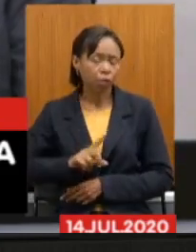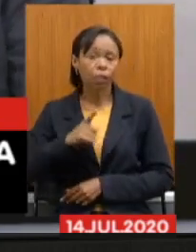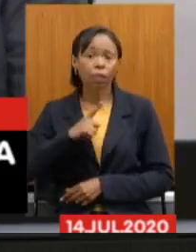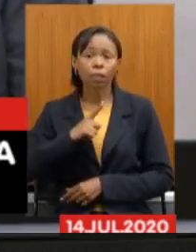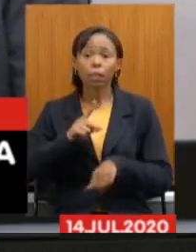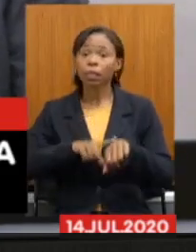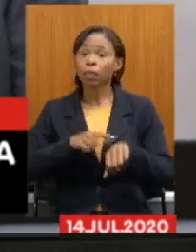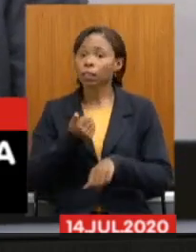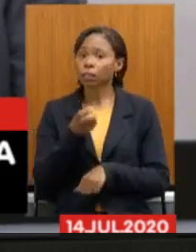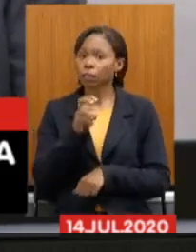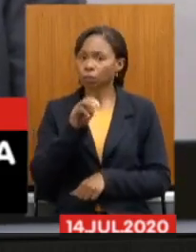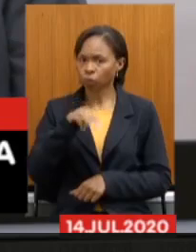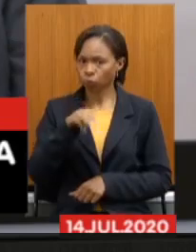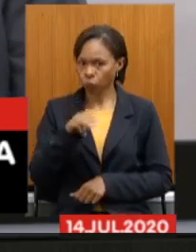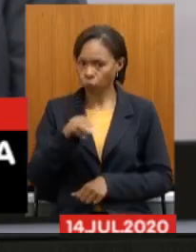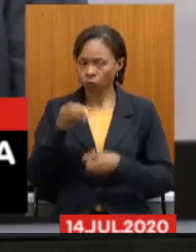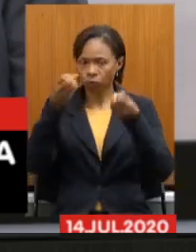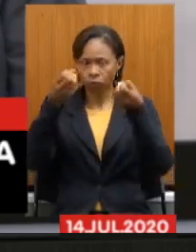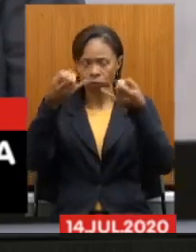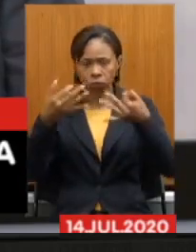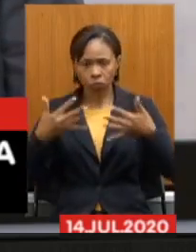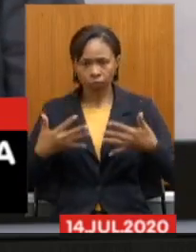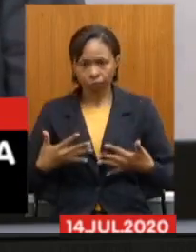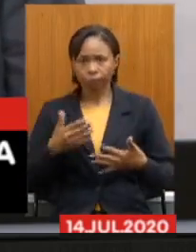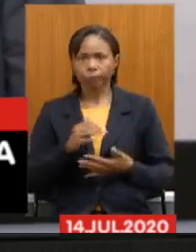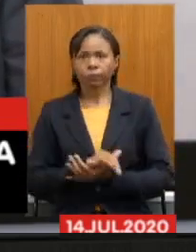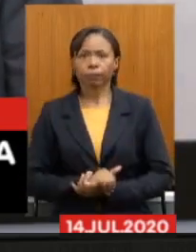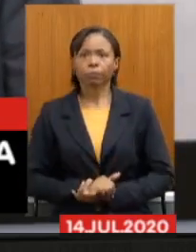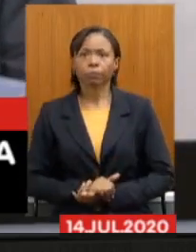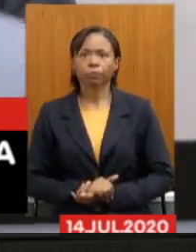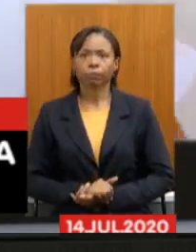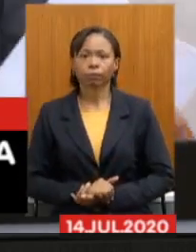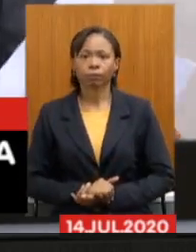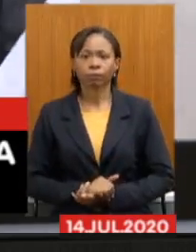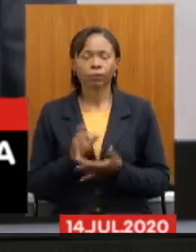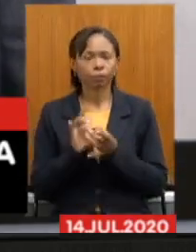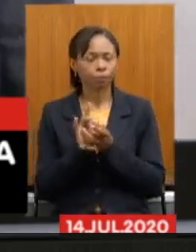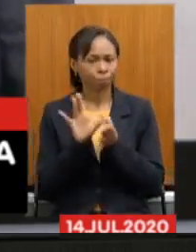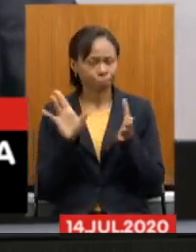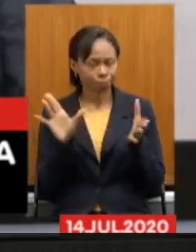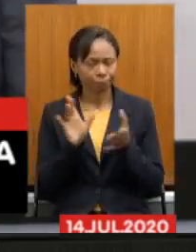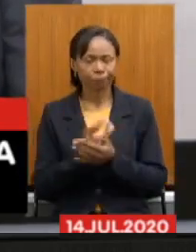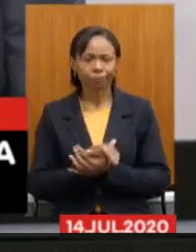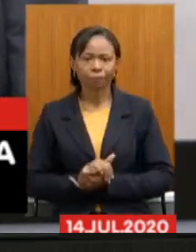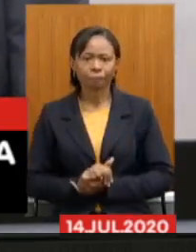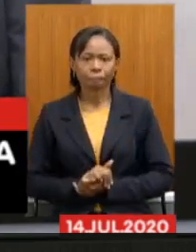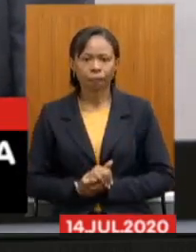de 15 minutos para a sua exposição. Também fique à vontade.